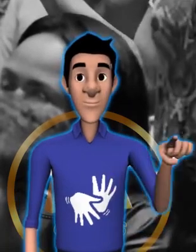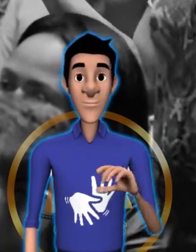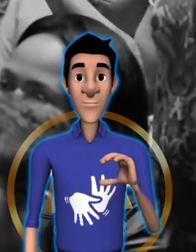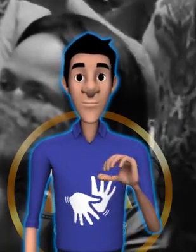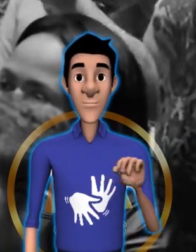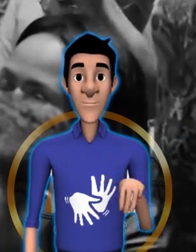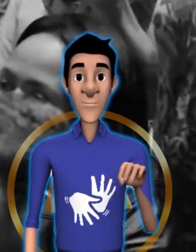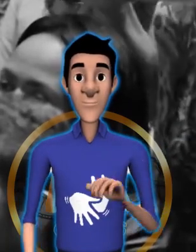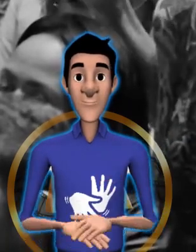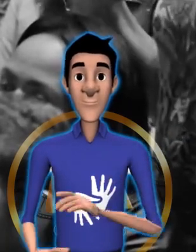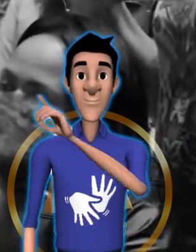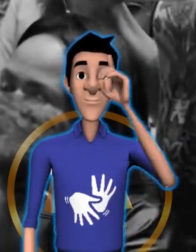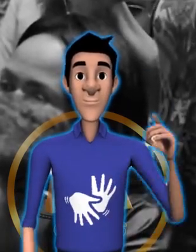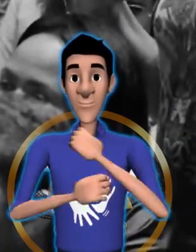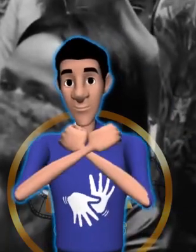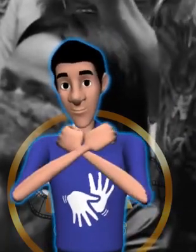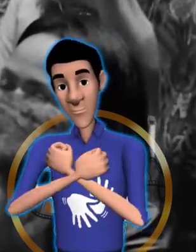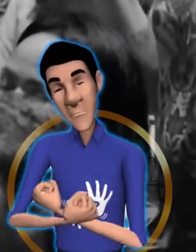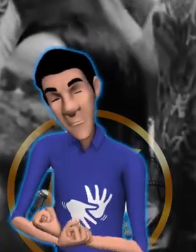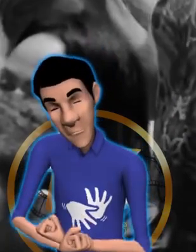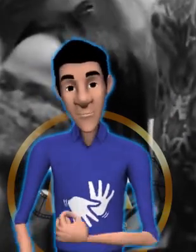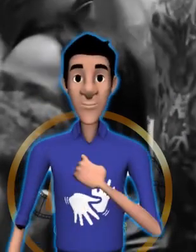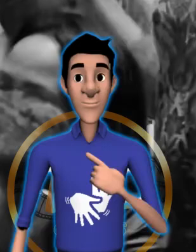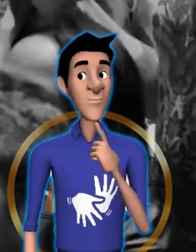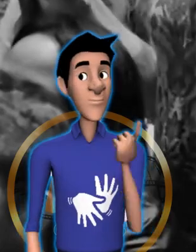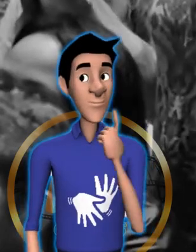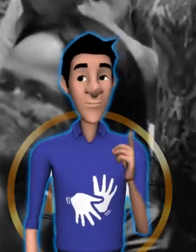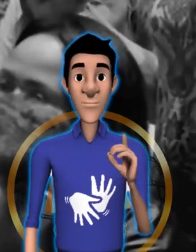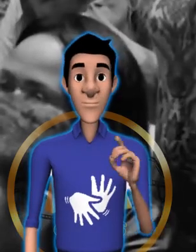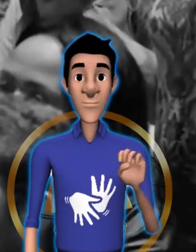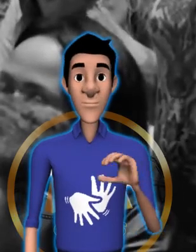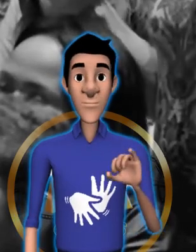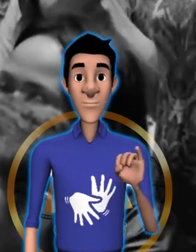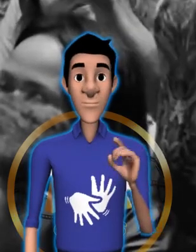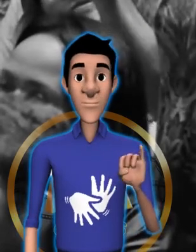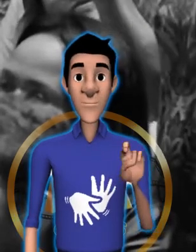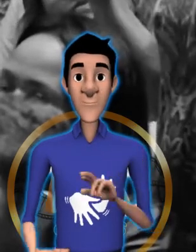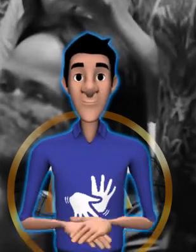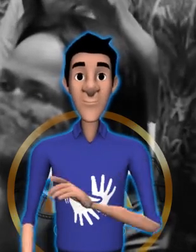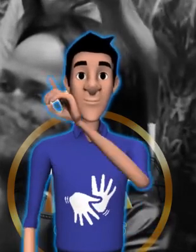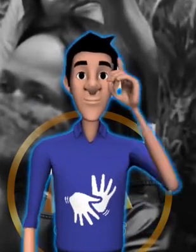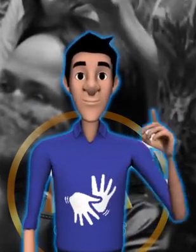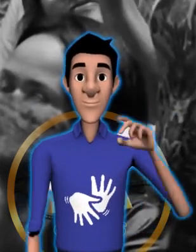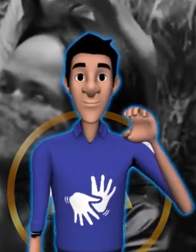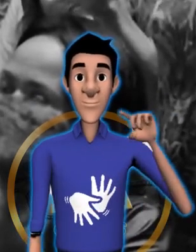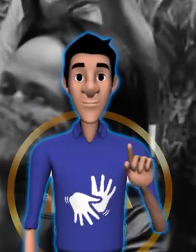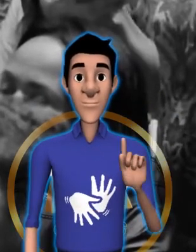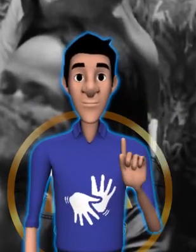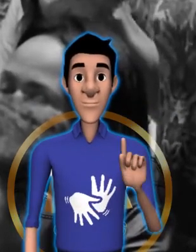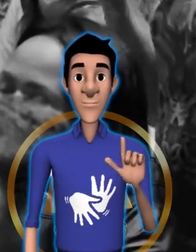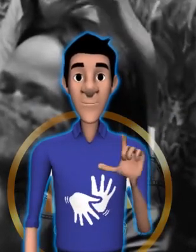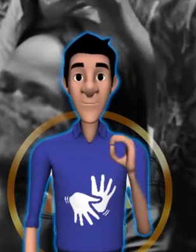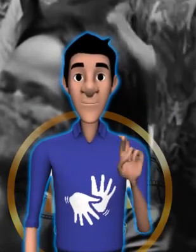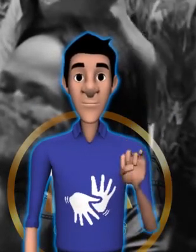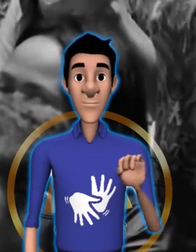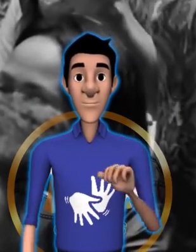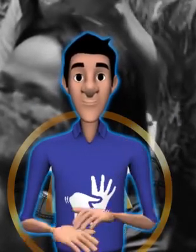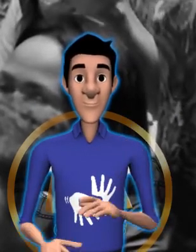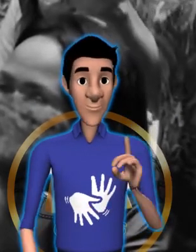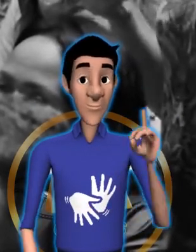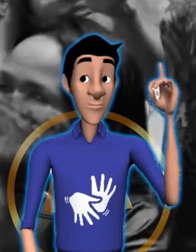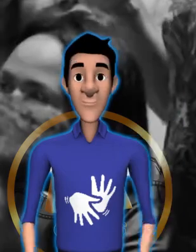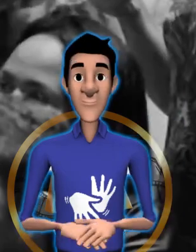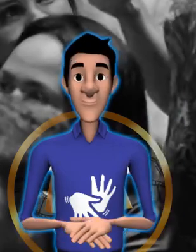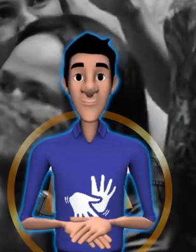4 vezes mais valioso do que o que eu tinha. Uau. Eu tive 2 promoções no trabalho e eu não desisti nenhum dia de Uau. estar de pé.